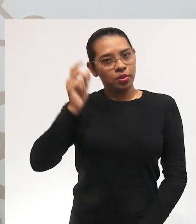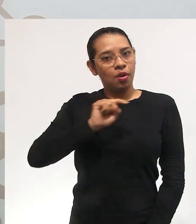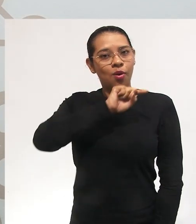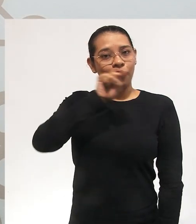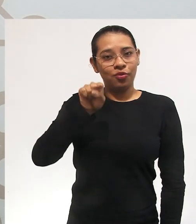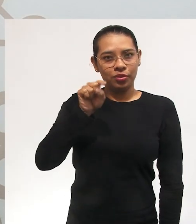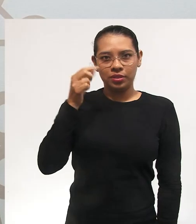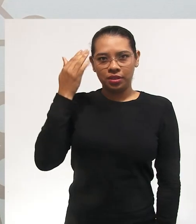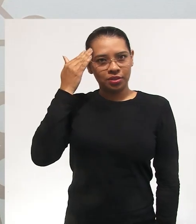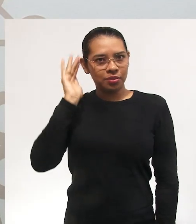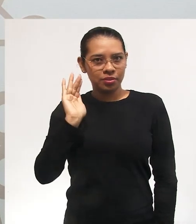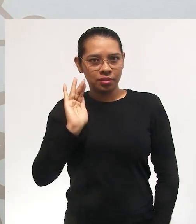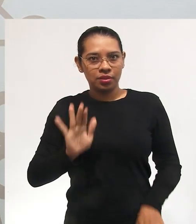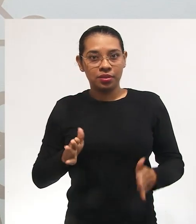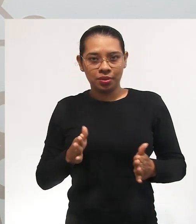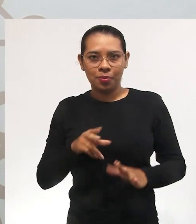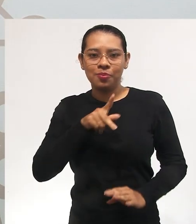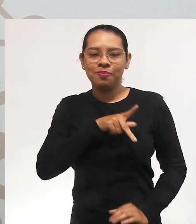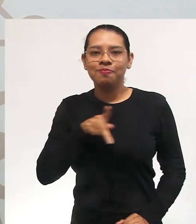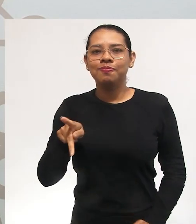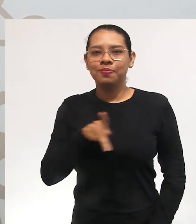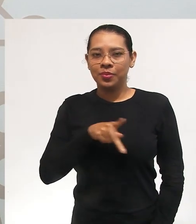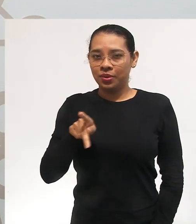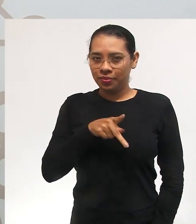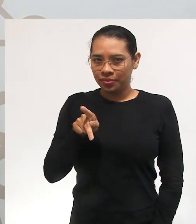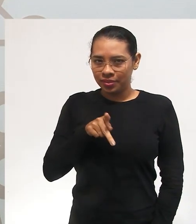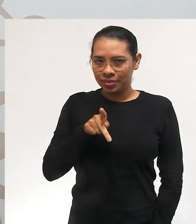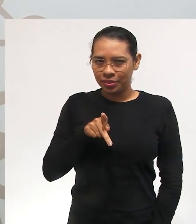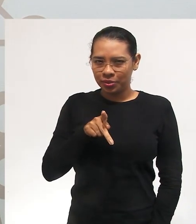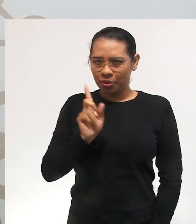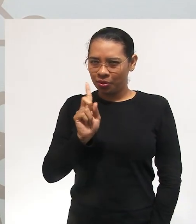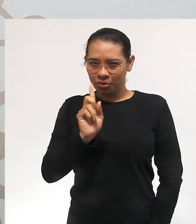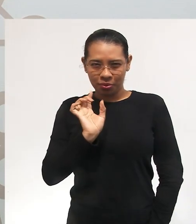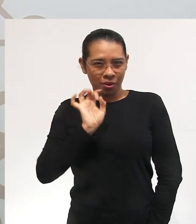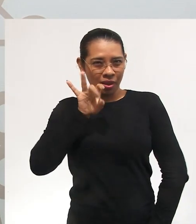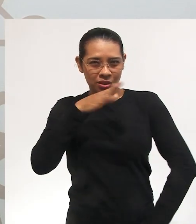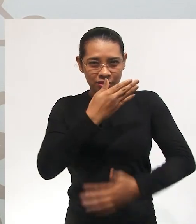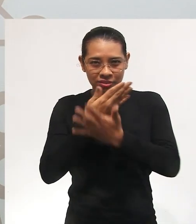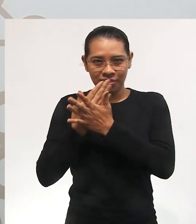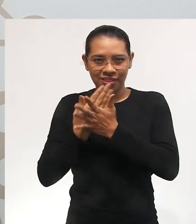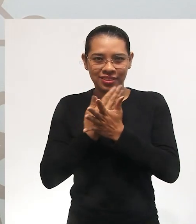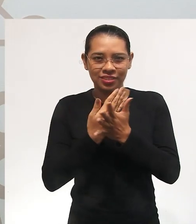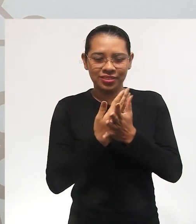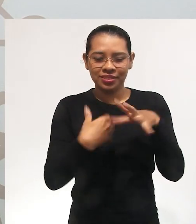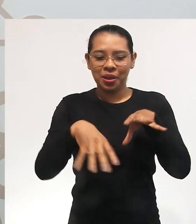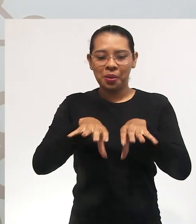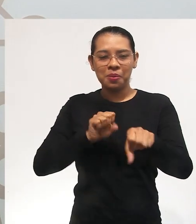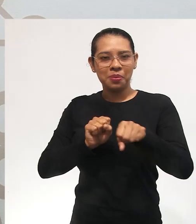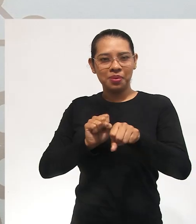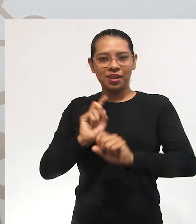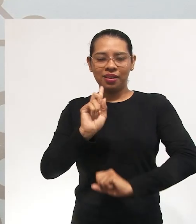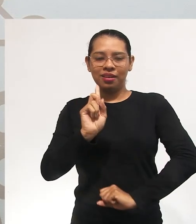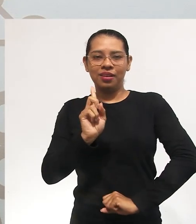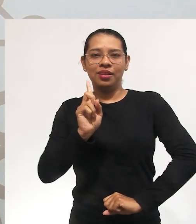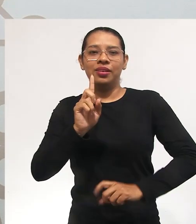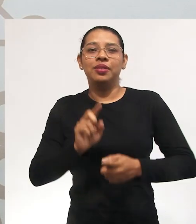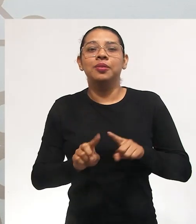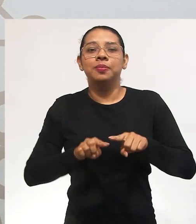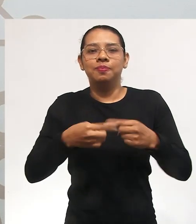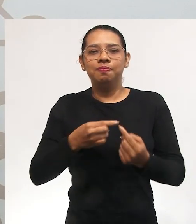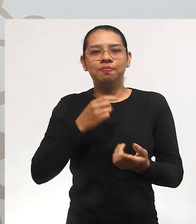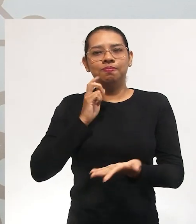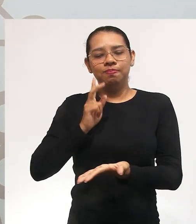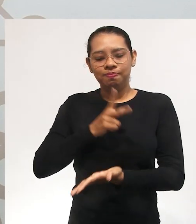vou dizer um negócio para vocês, se aí vocês ainda não sabiam. Professor, estão pensando que vão estudar só nos 4 anos da graduação?